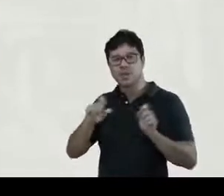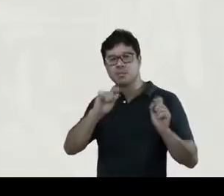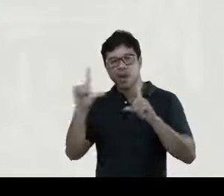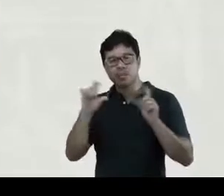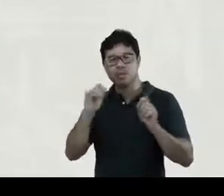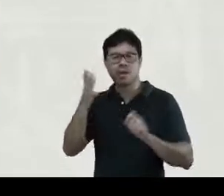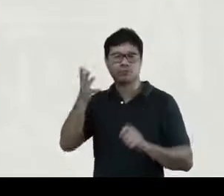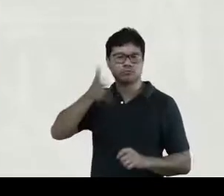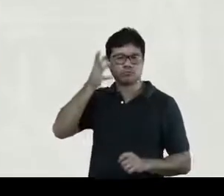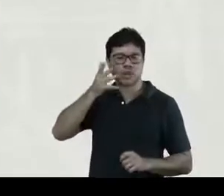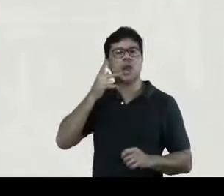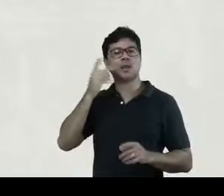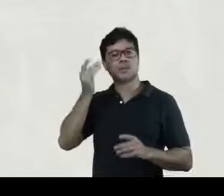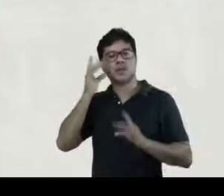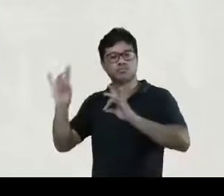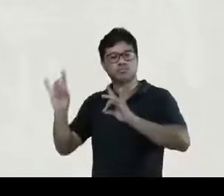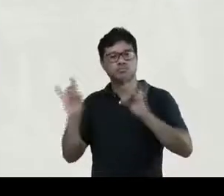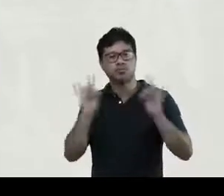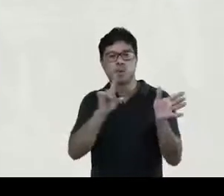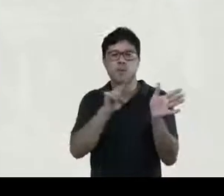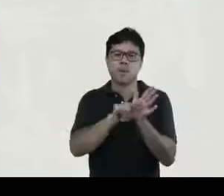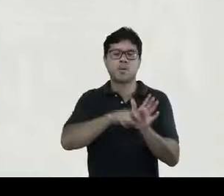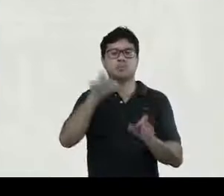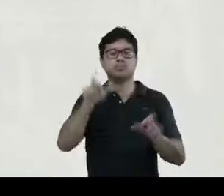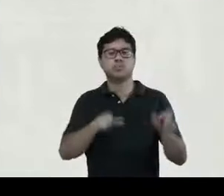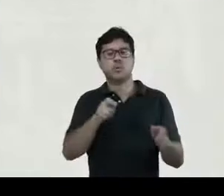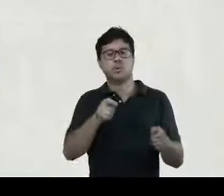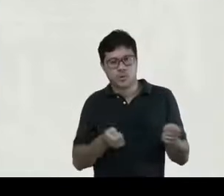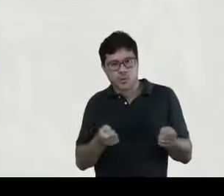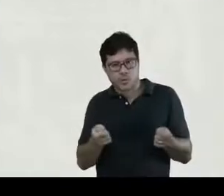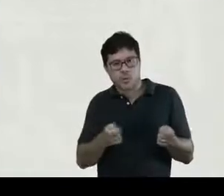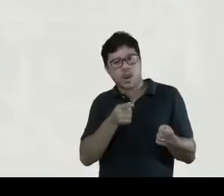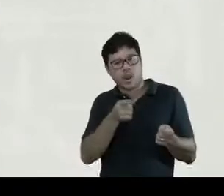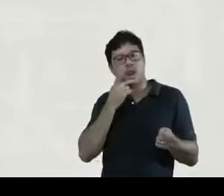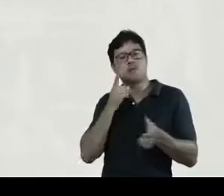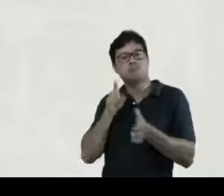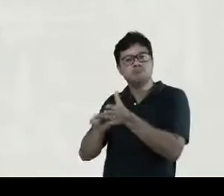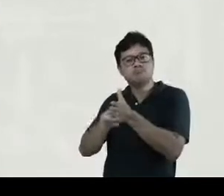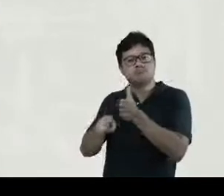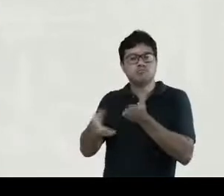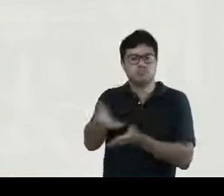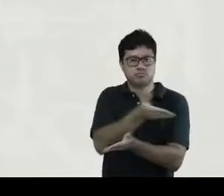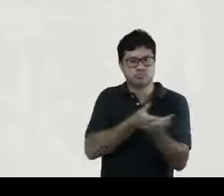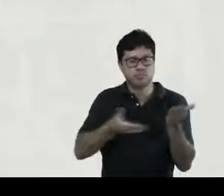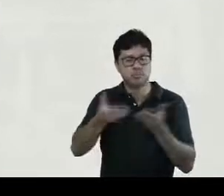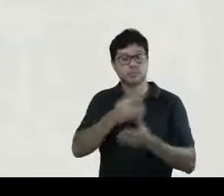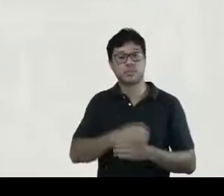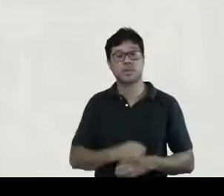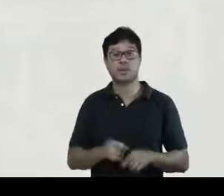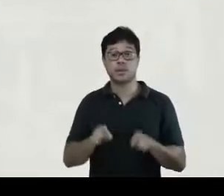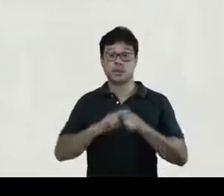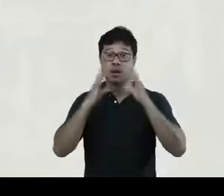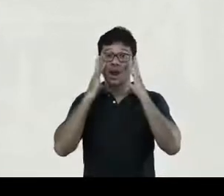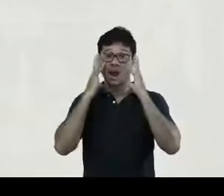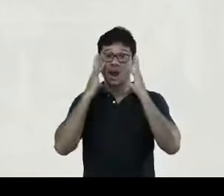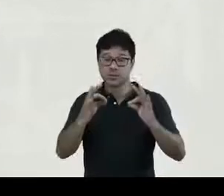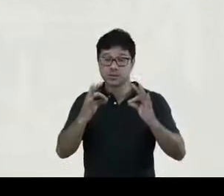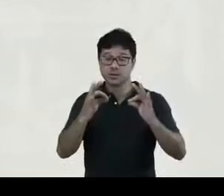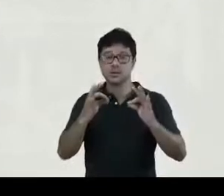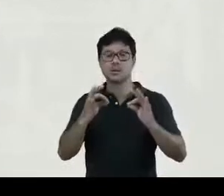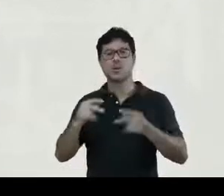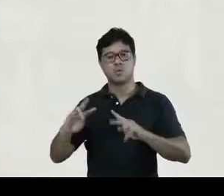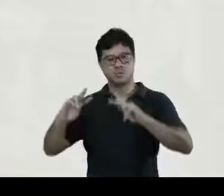apresentação, possamos encaminhar essas perguntas ao moderador que vai conduzir o debate. Fiquem atentos também para a divulgação